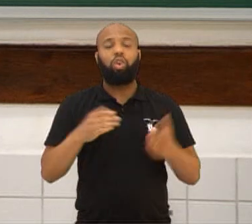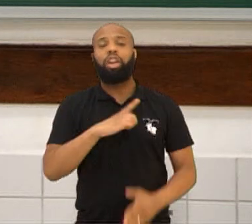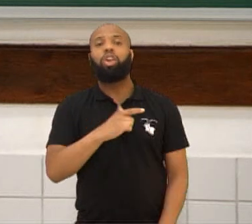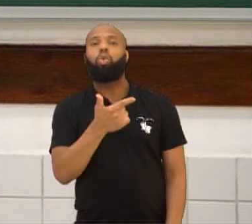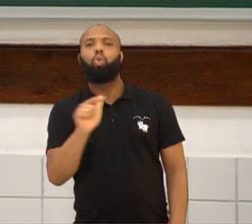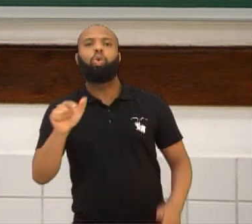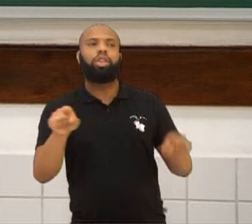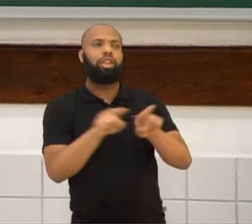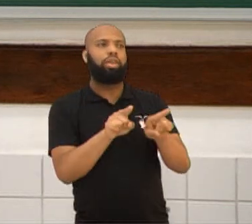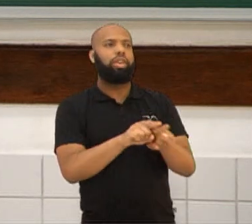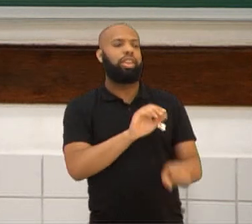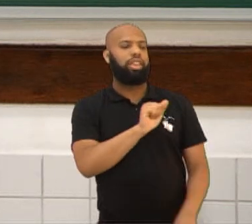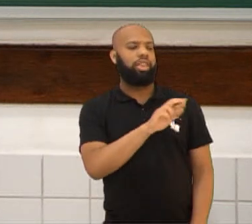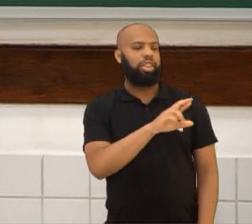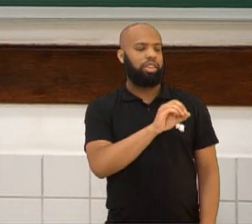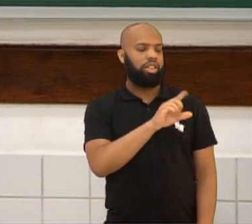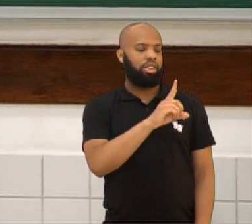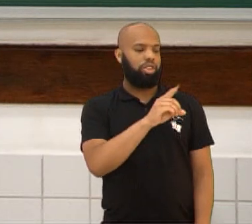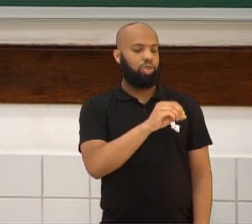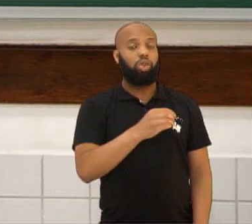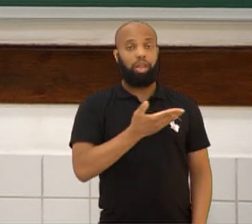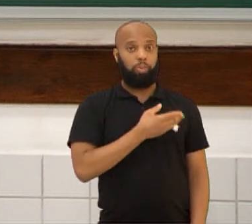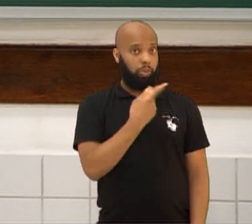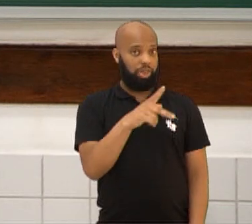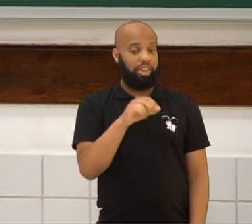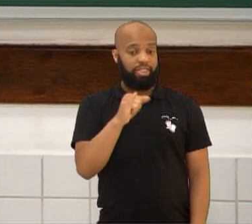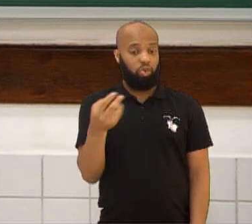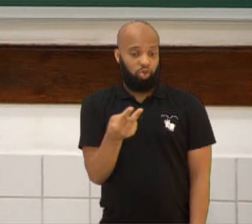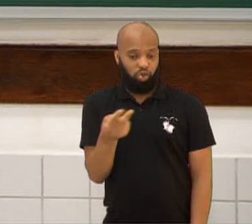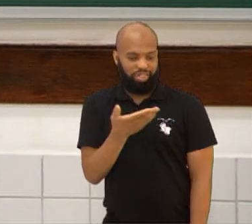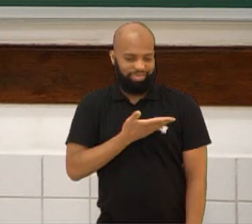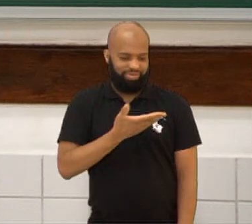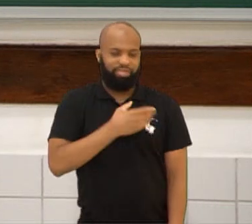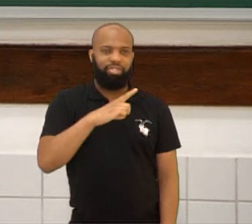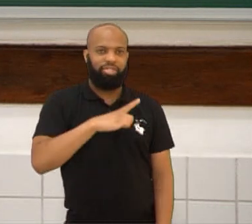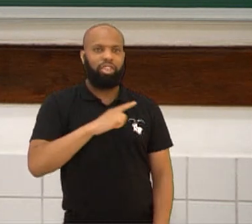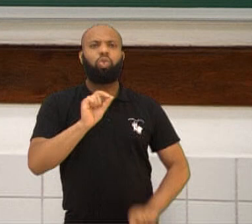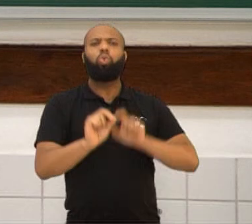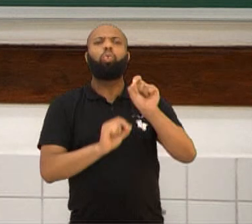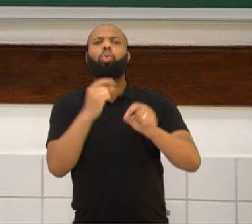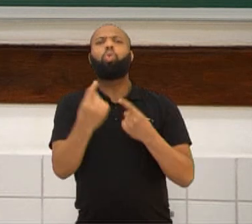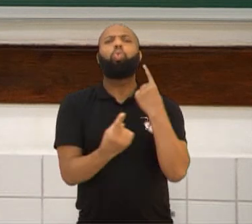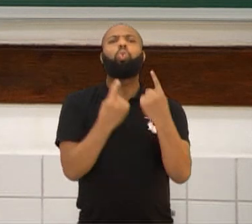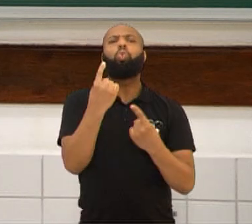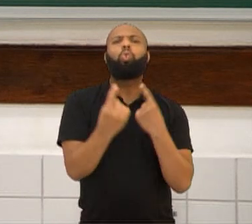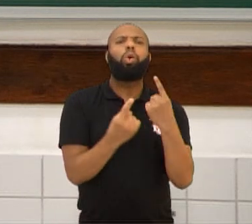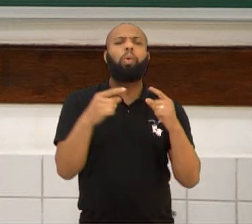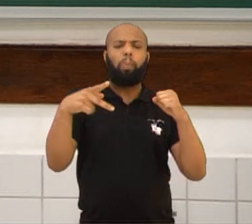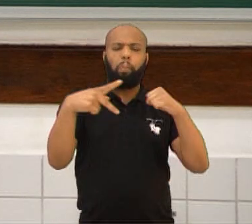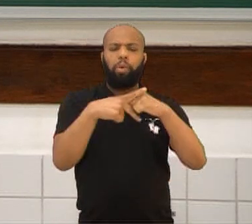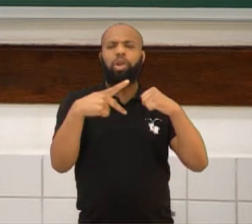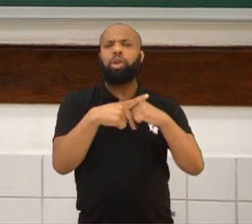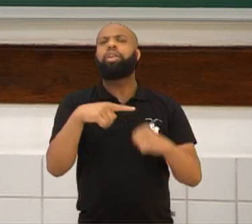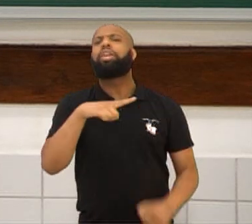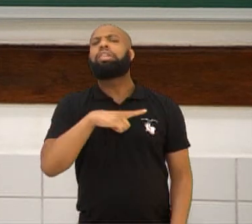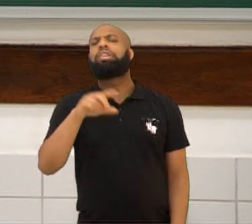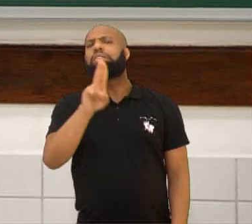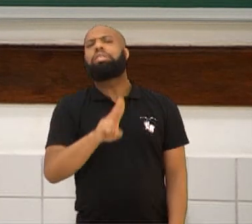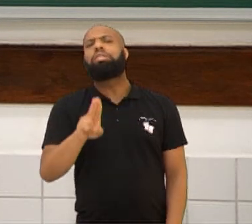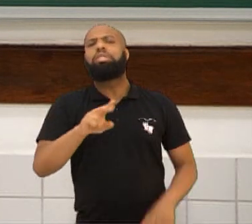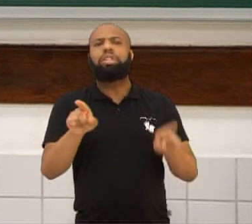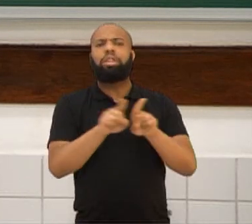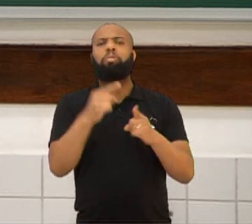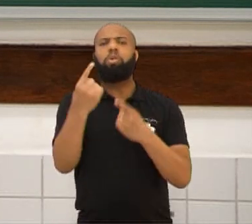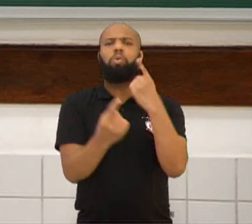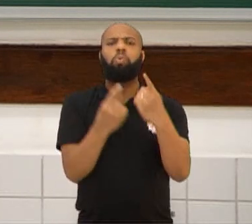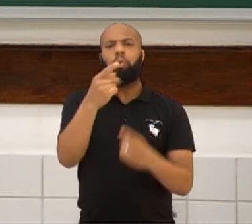Haroldo. O Haroldo é o amigo do Calvin. Se fosse o Calvin e o Haroldo, que pronome nós teríamos e a qual